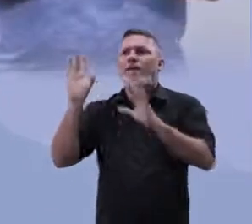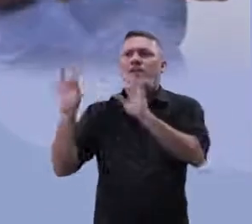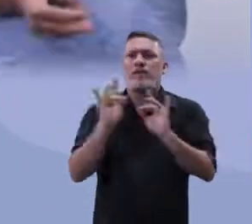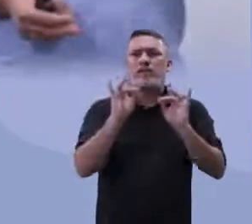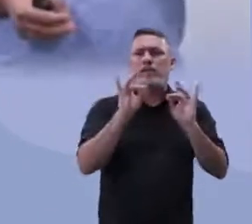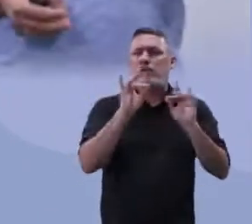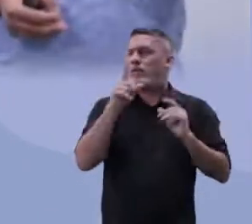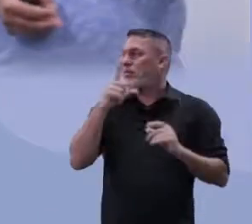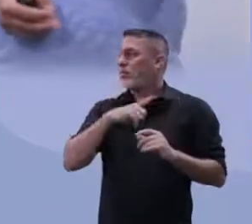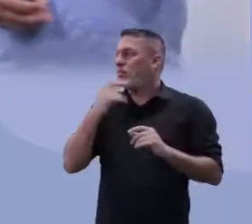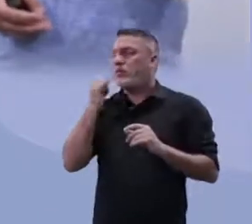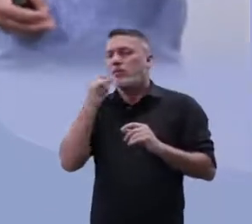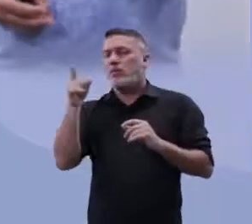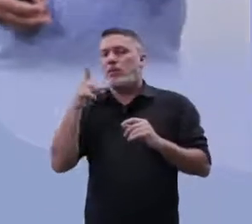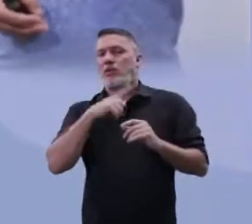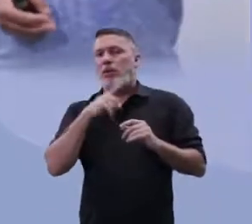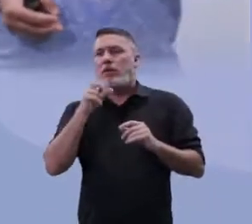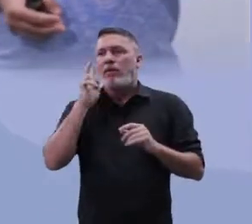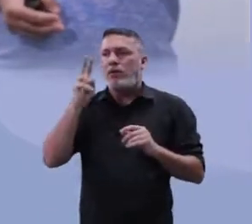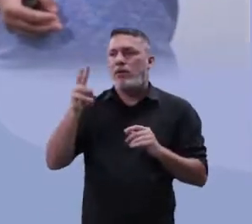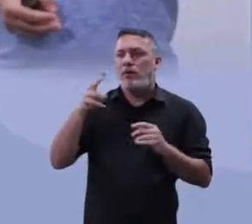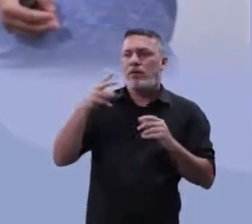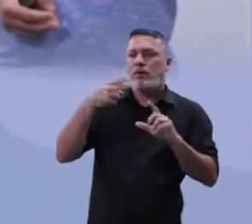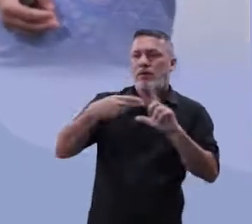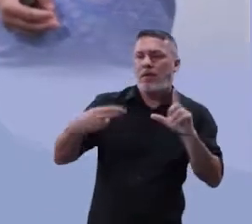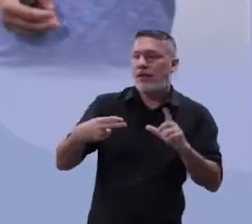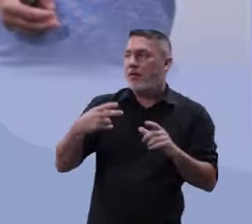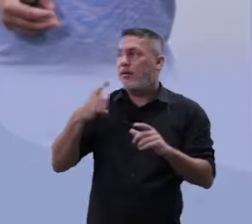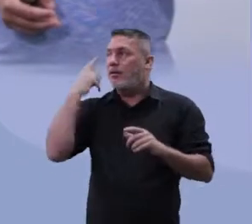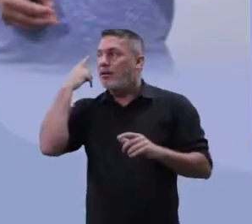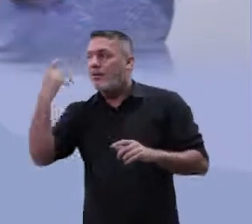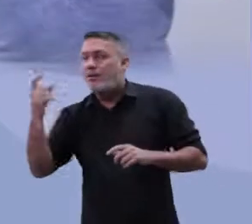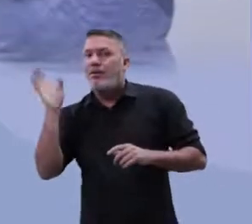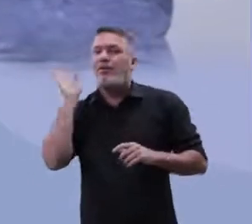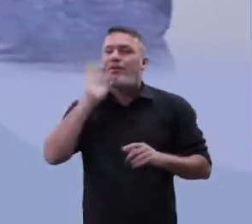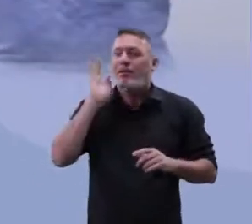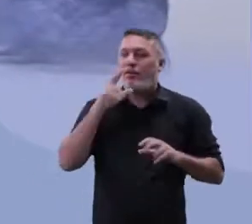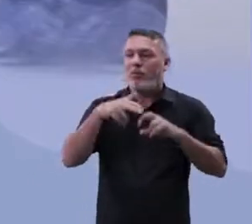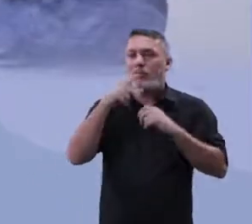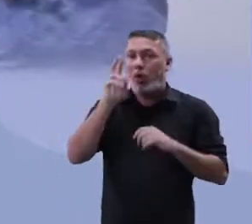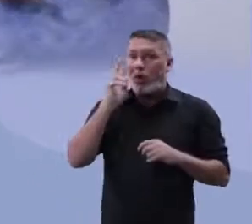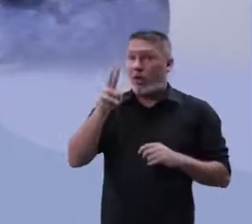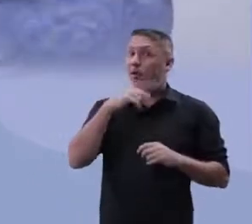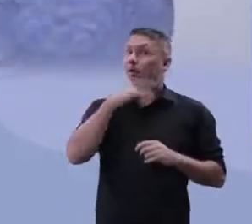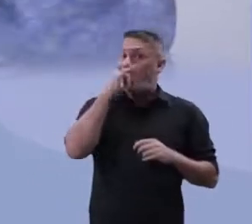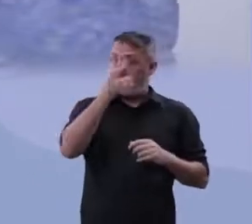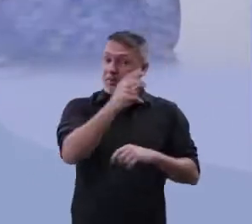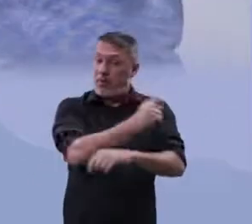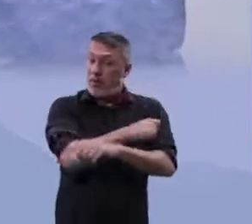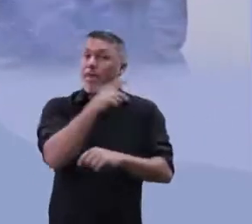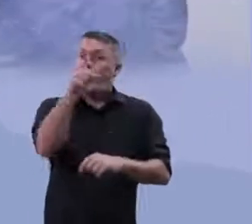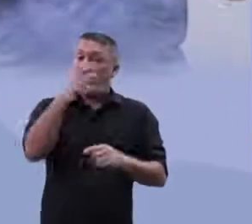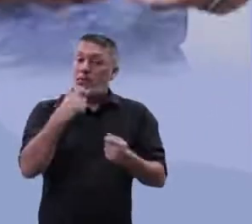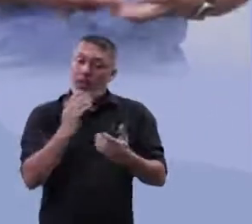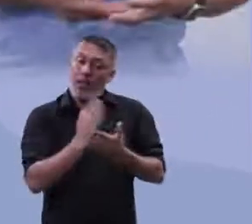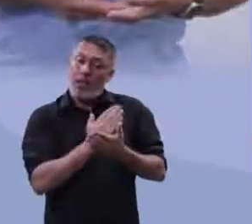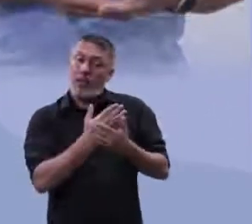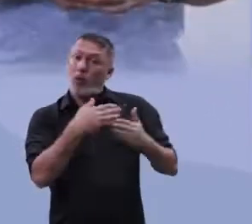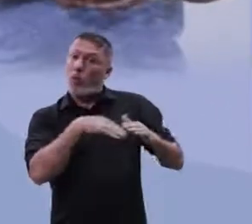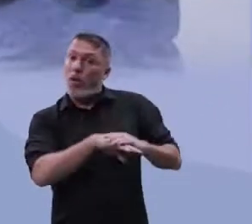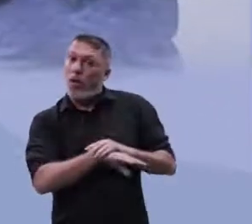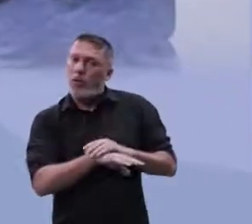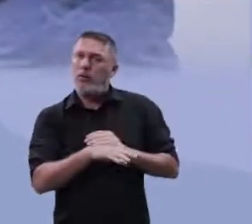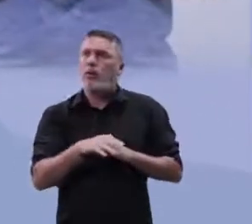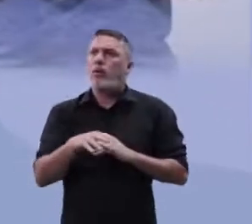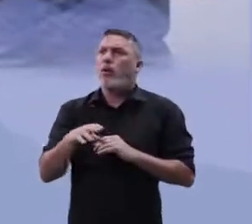não fala sobre isso, mas teve uma cena que te chamou a atenção. É muito interessante você sempre ter um caderninho, né? Eu falo, aluno, carregue um